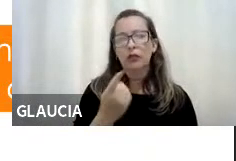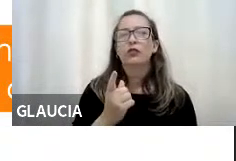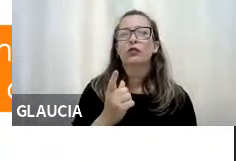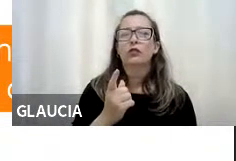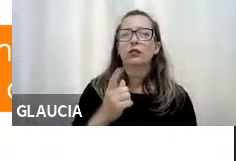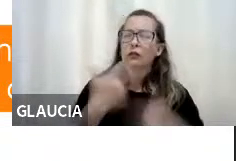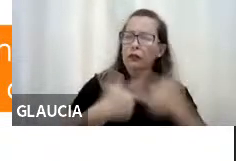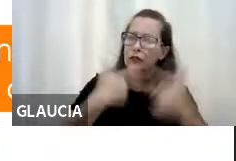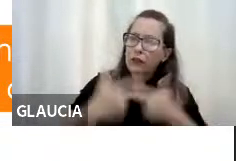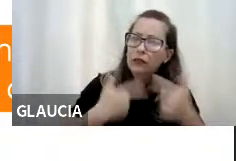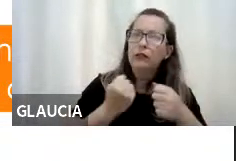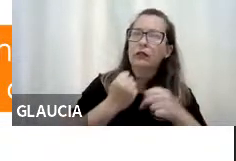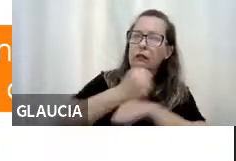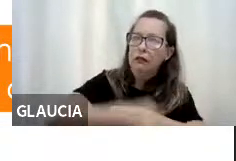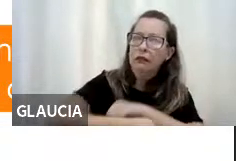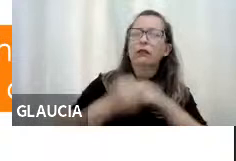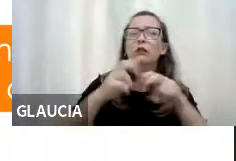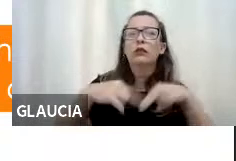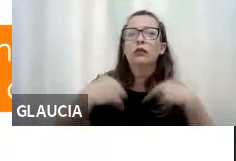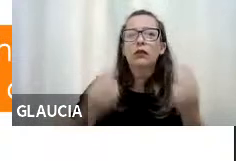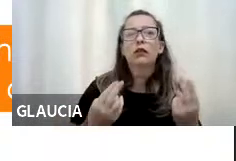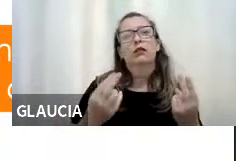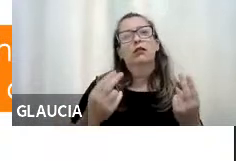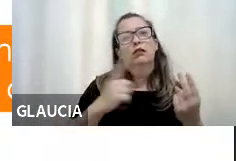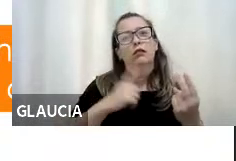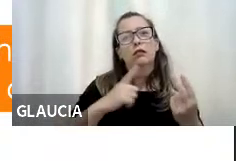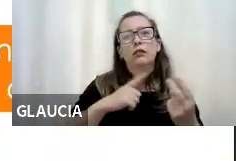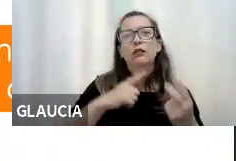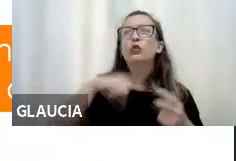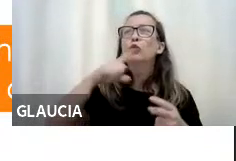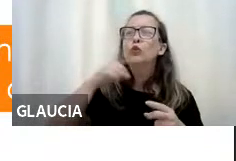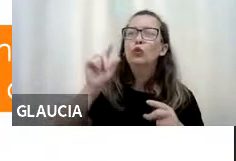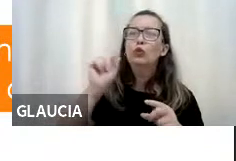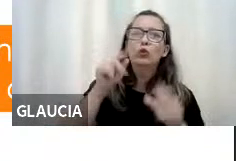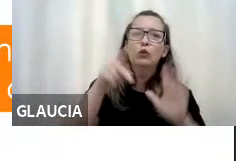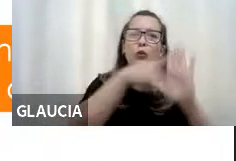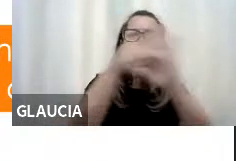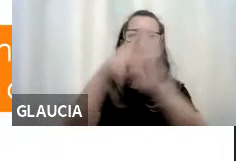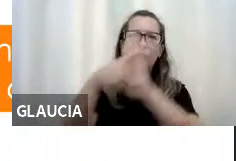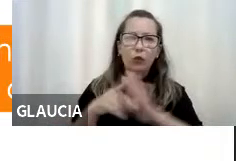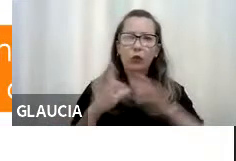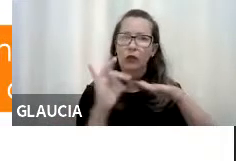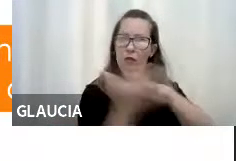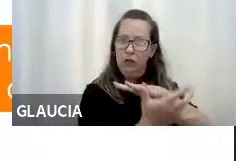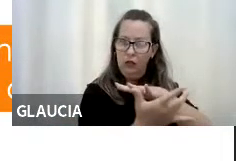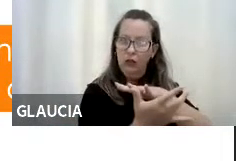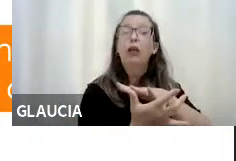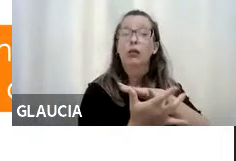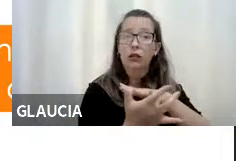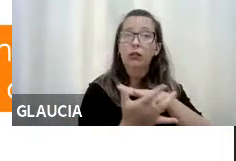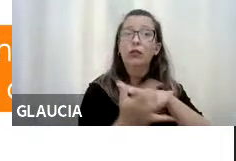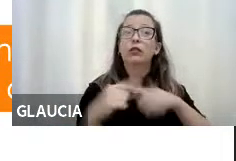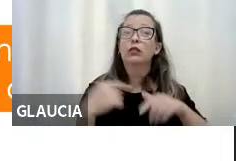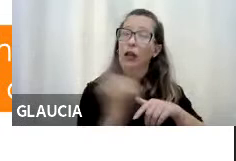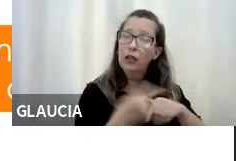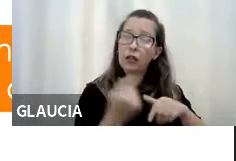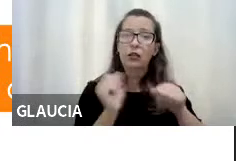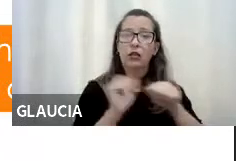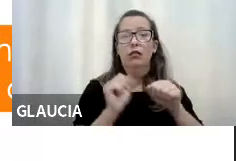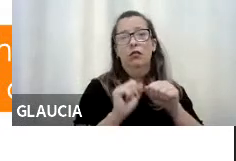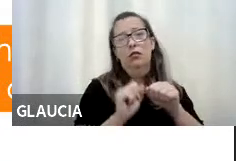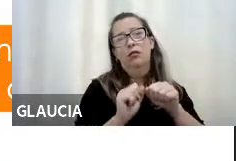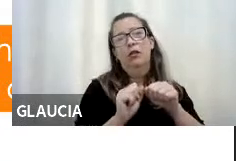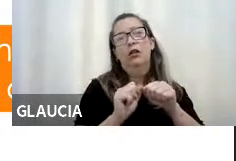trabalhou muito com as questões que eram trazidas nas redes sociais para a gente atuar, como eu expliquei